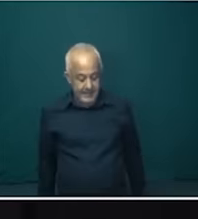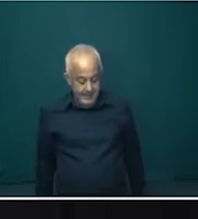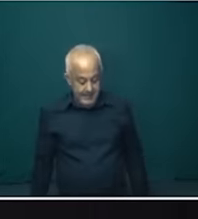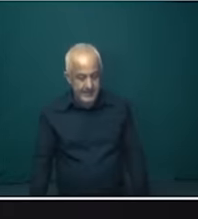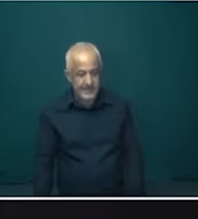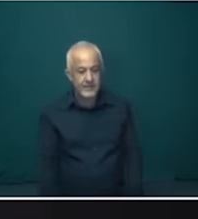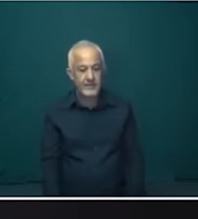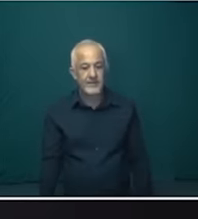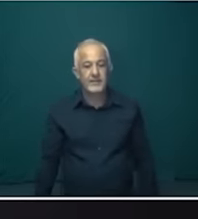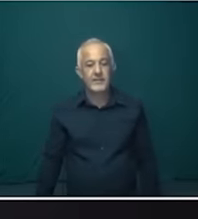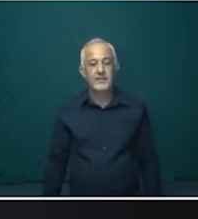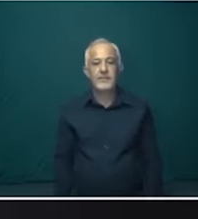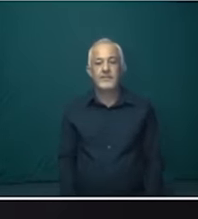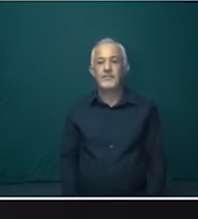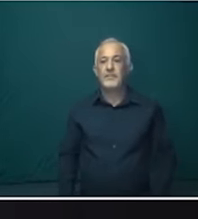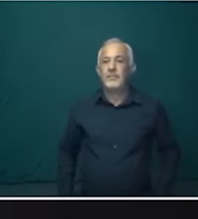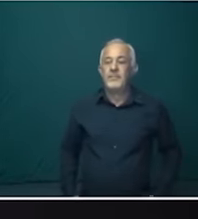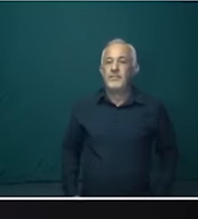Conhece?